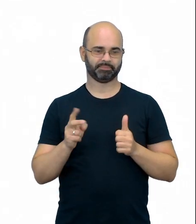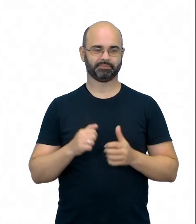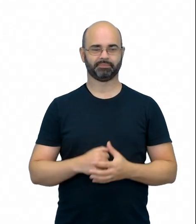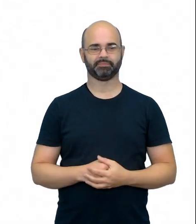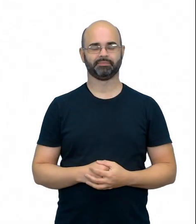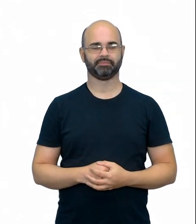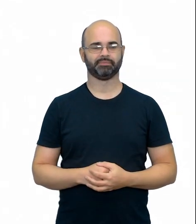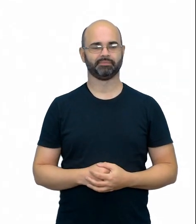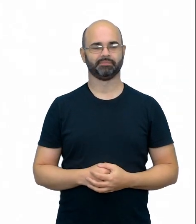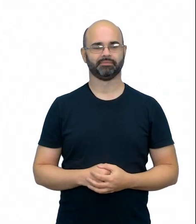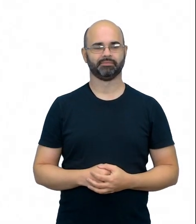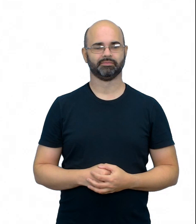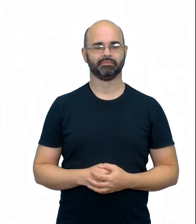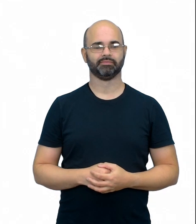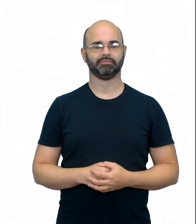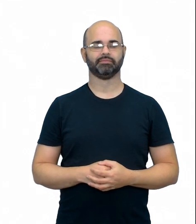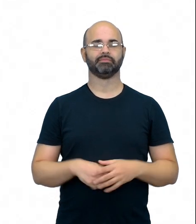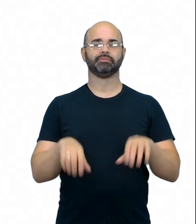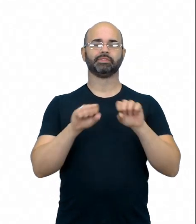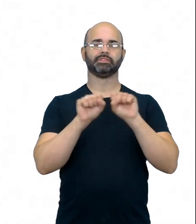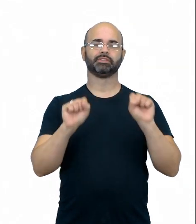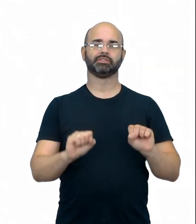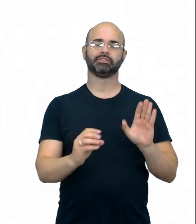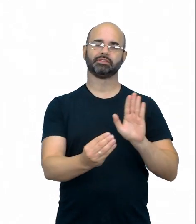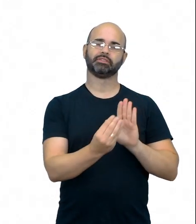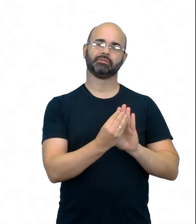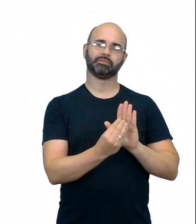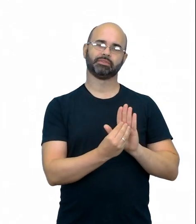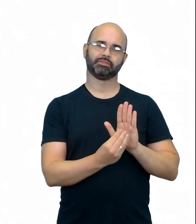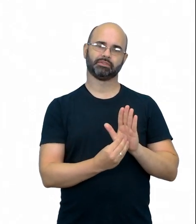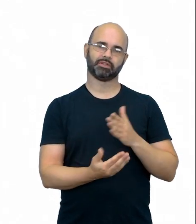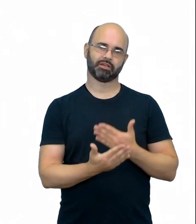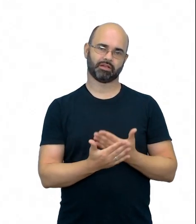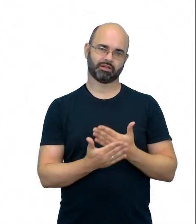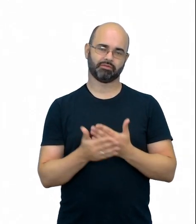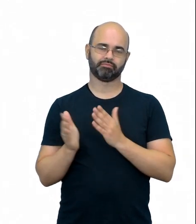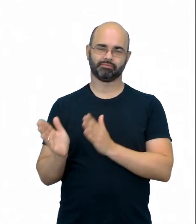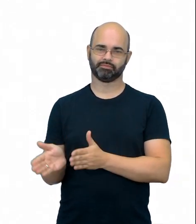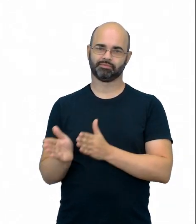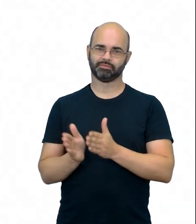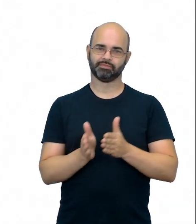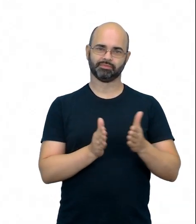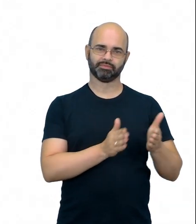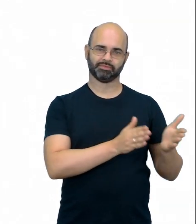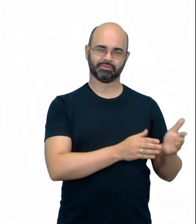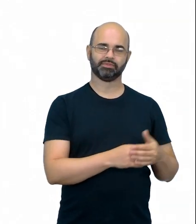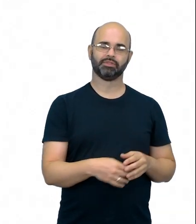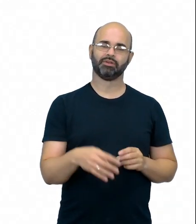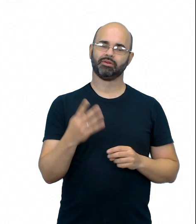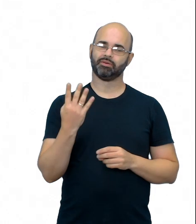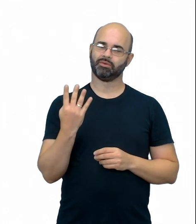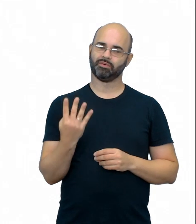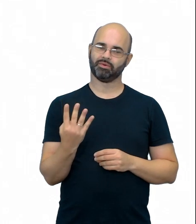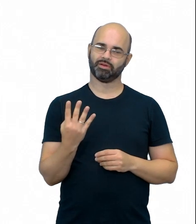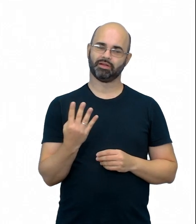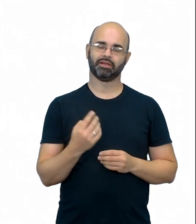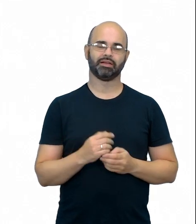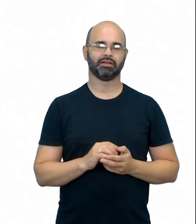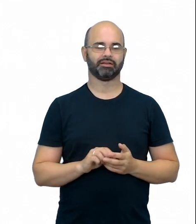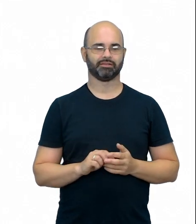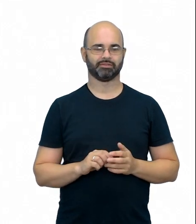A sistematização da nossa aula, então, né? Sequência de atividades 4, analisamos uma